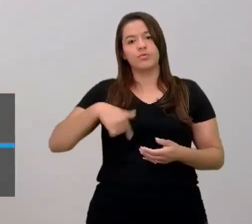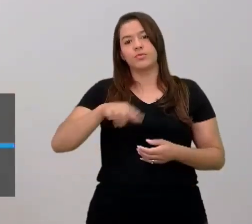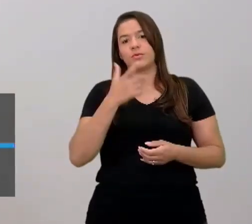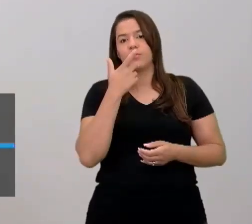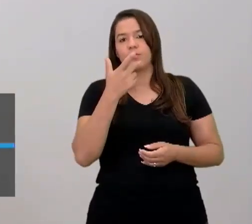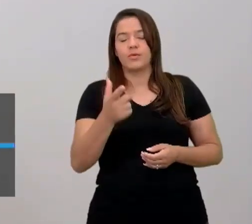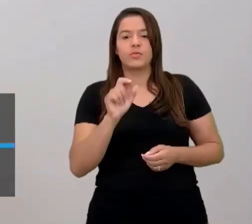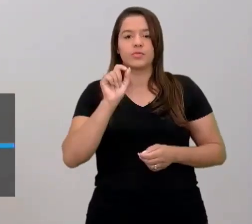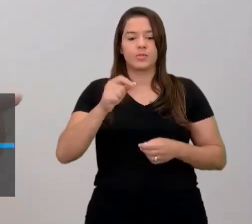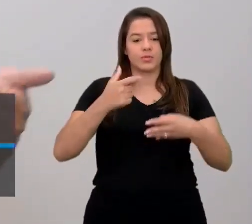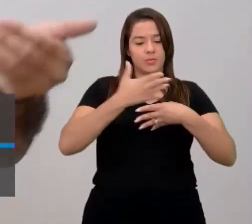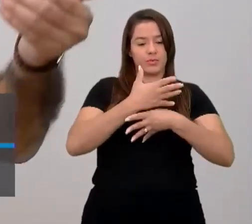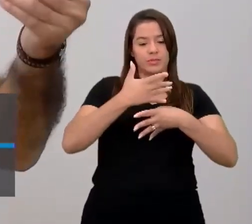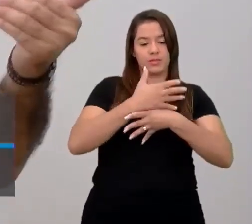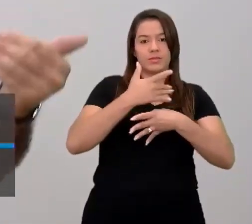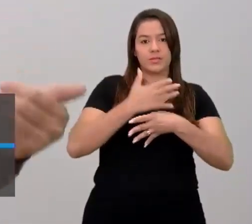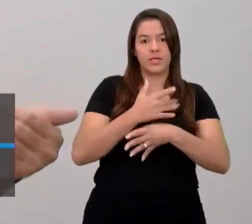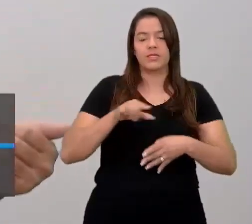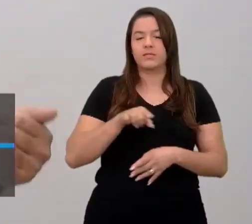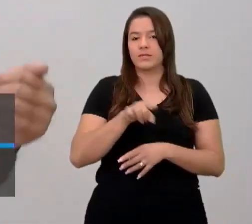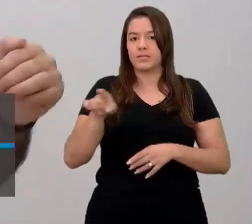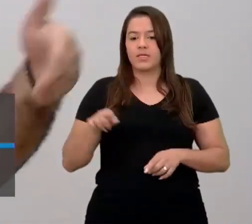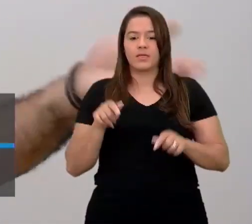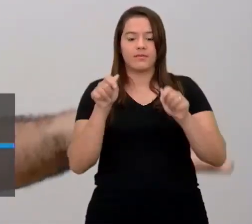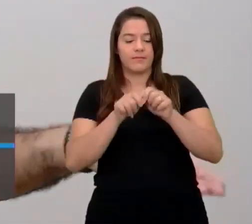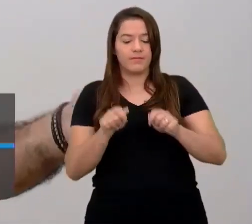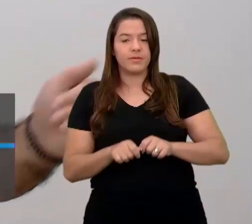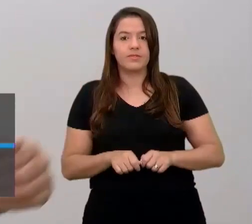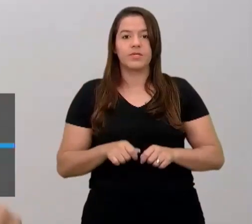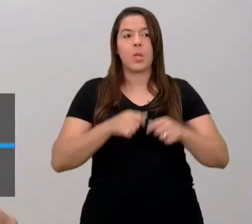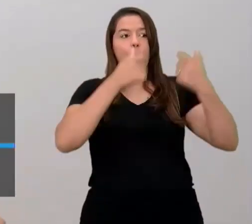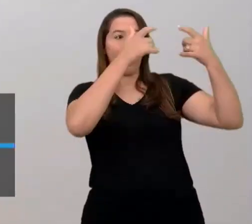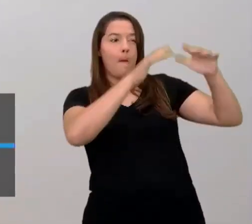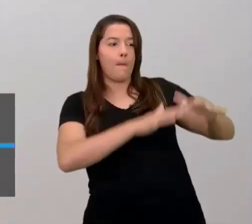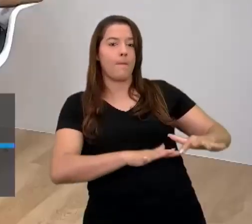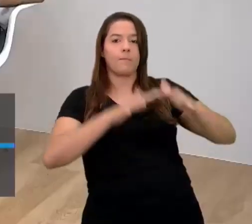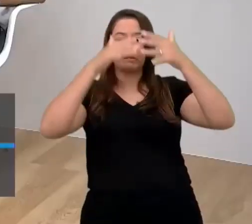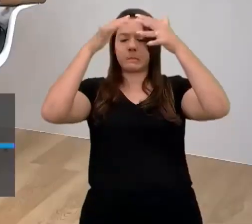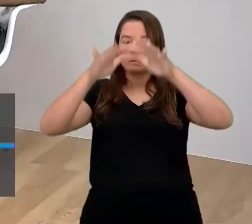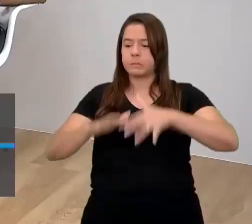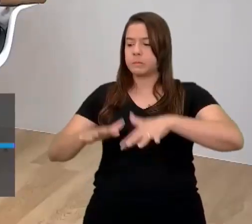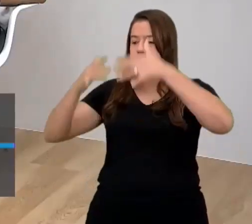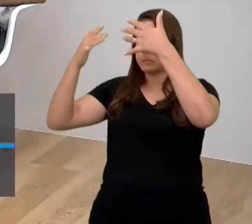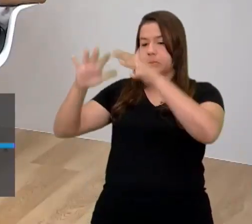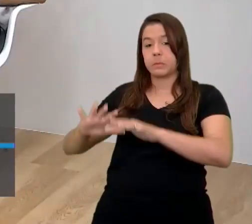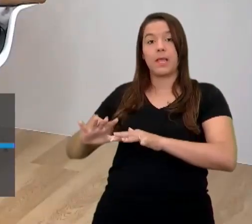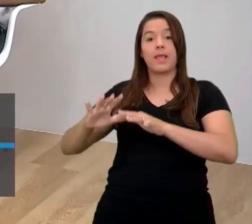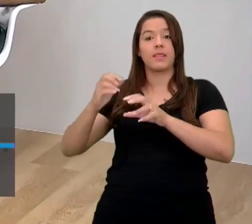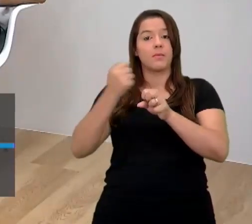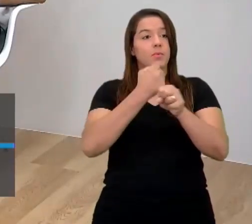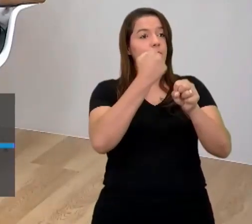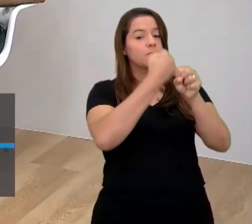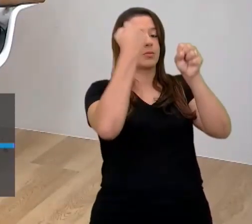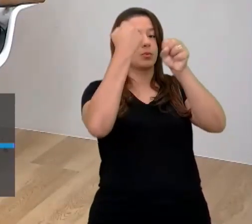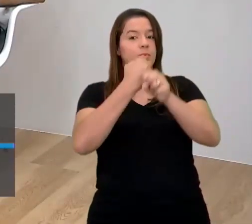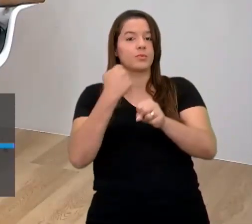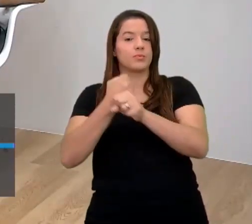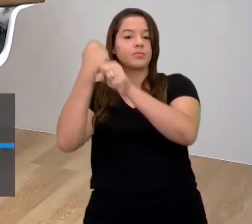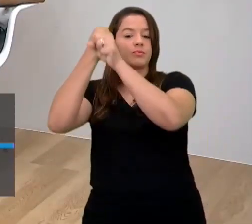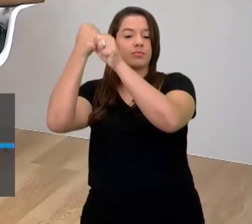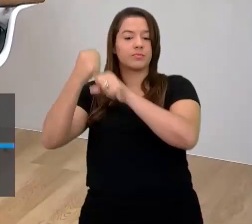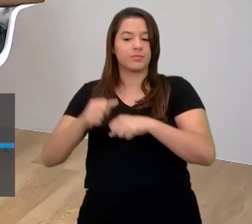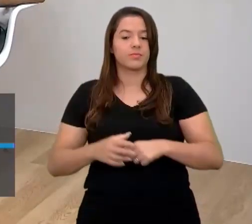Anderson, que ela é construída em cima de demolições. Exato, é verdade, é verdade.